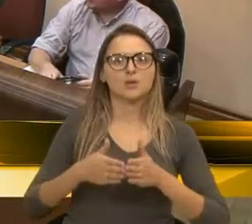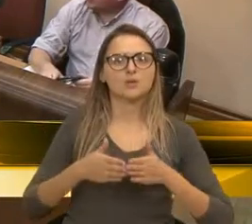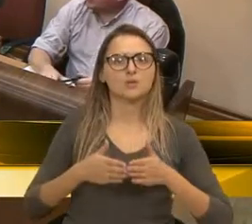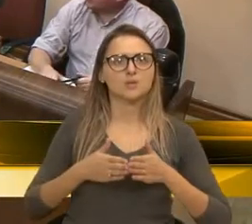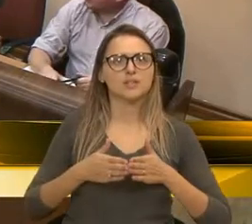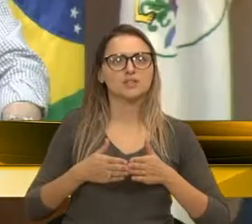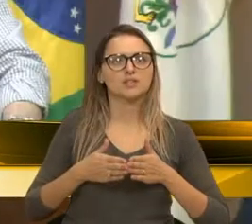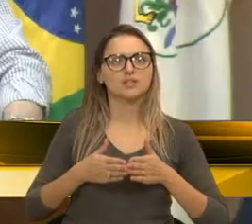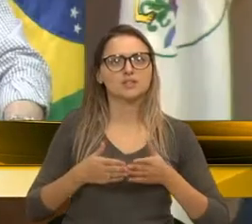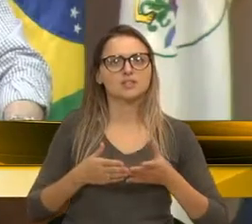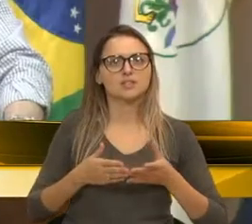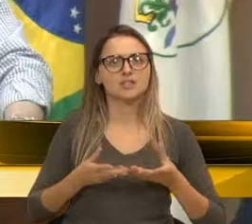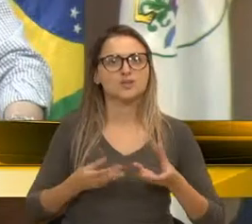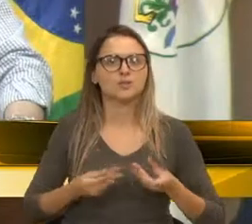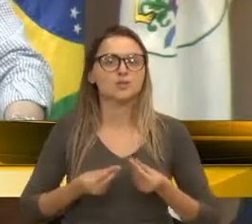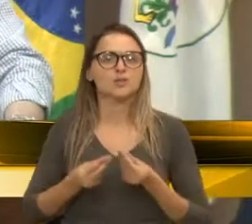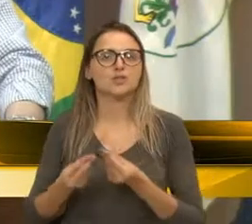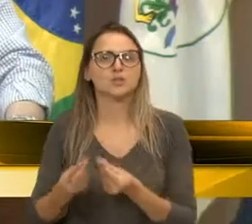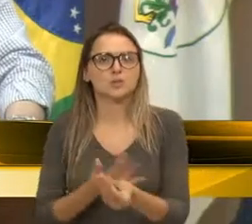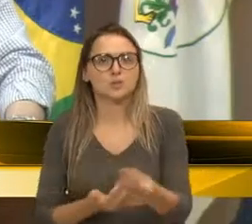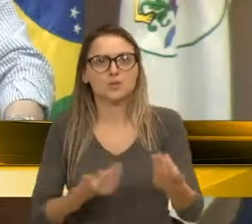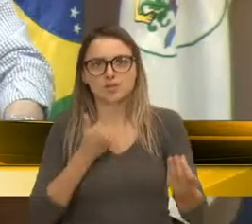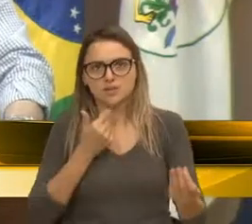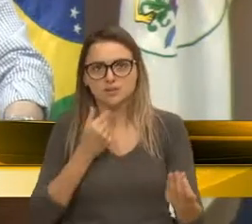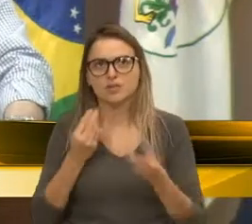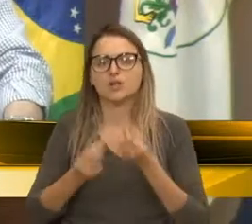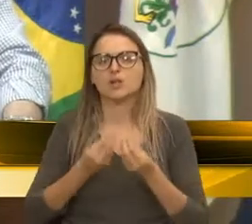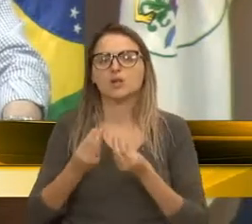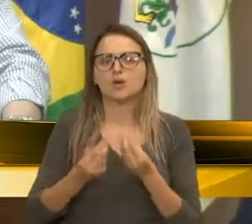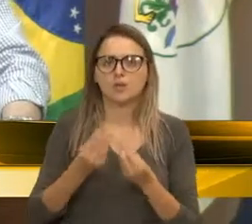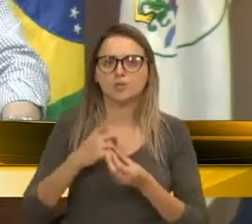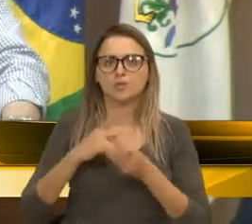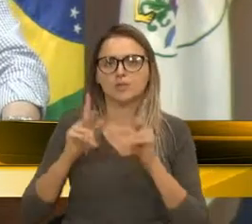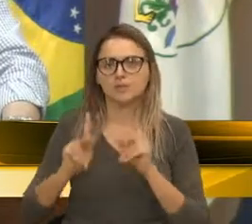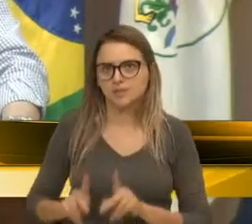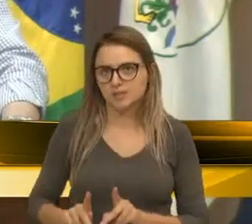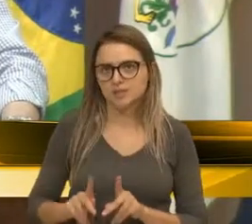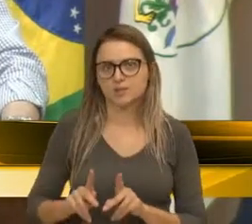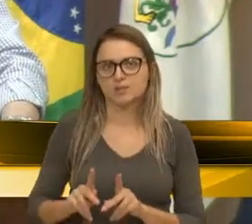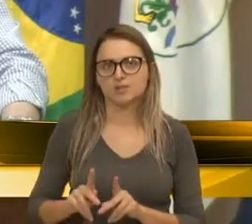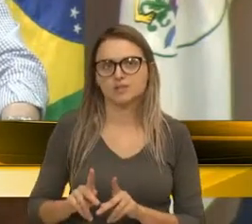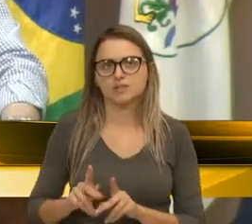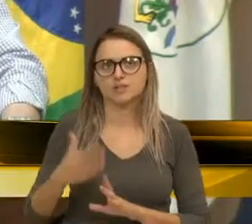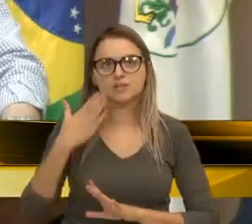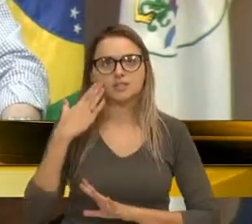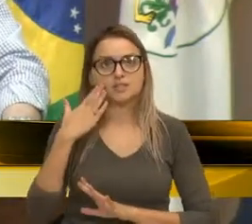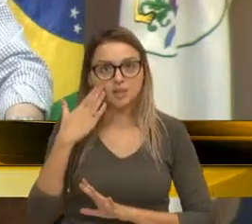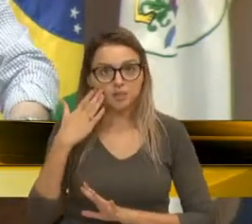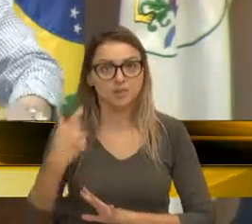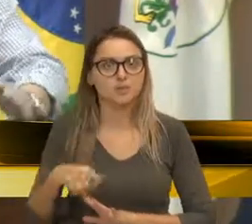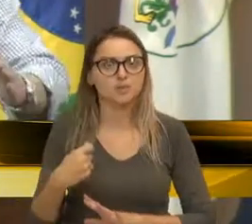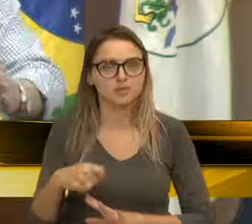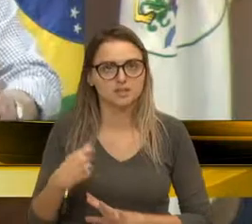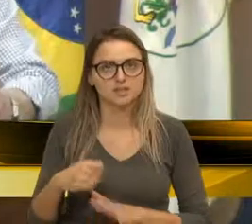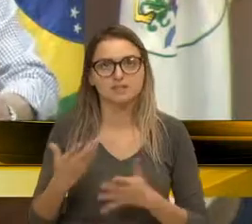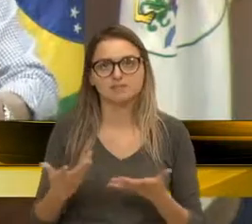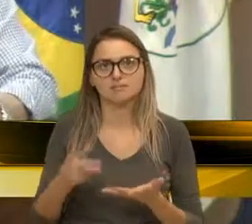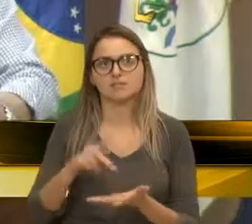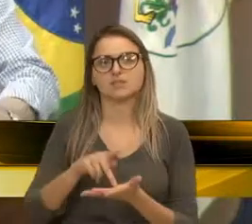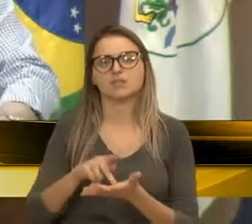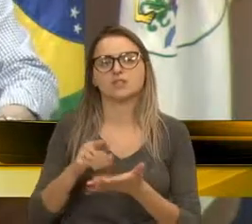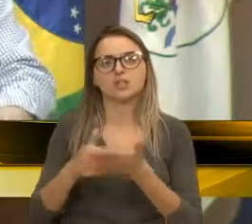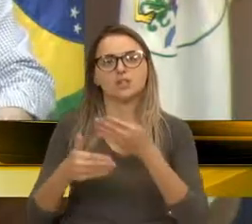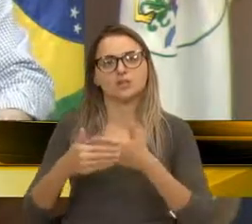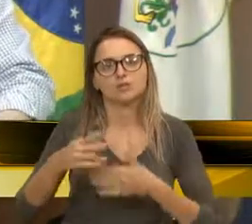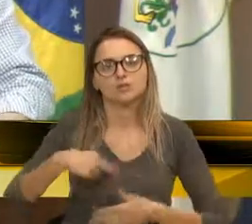sangue. Olha a profundidade do nosso assunto e realmente todos nós temos